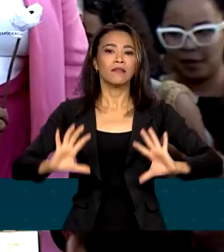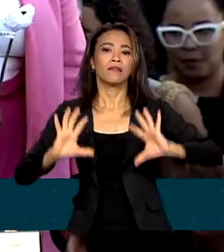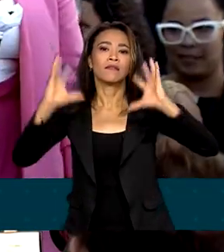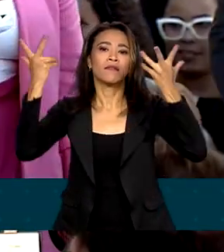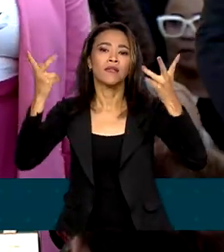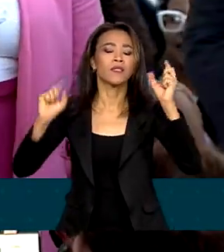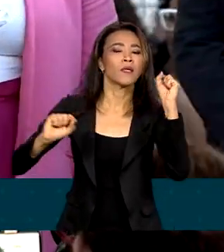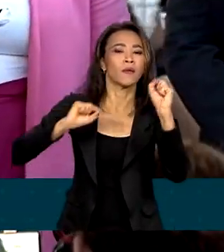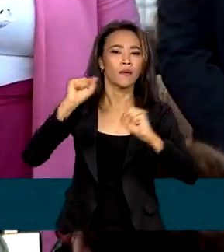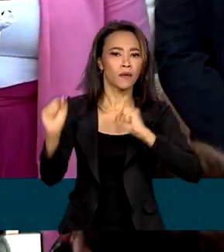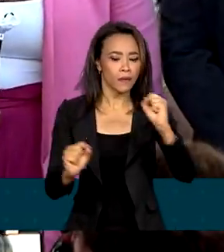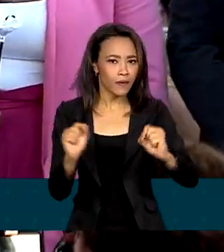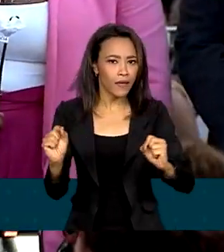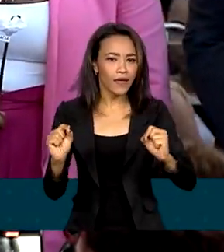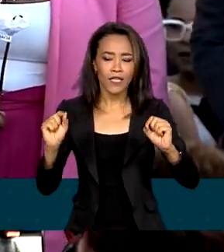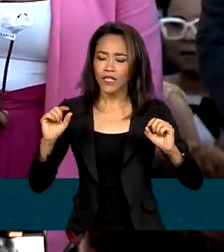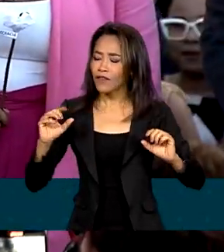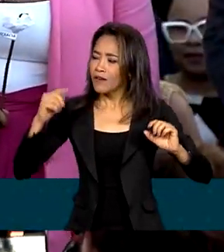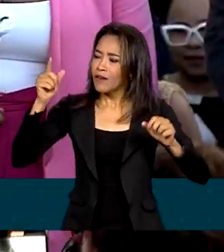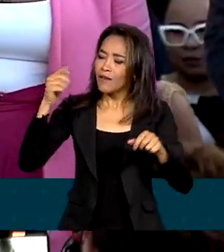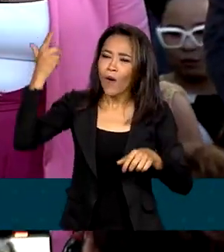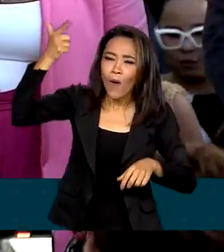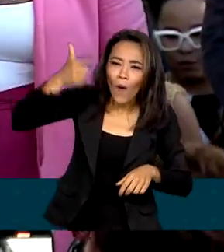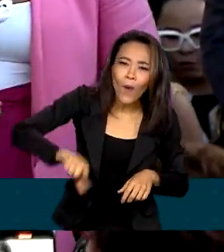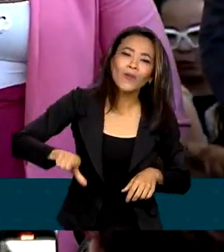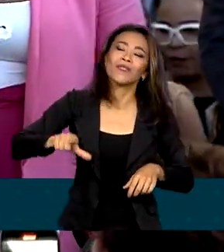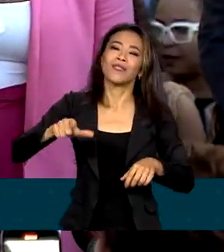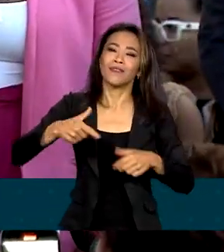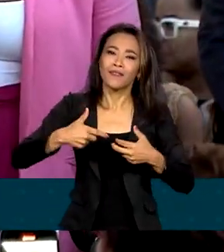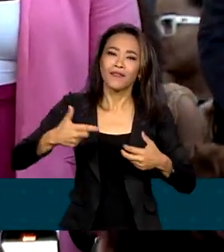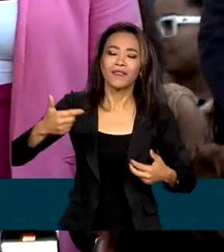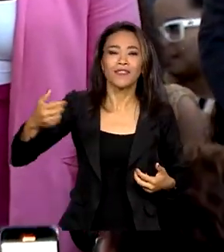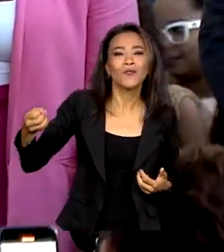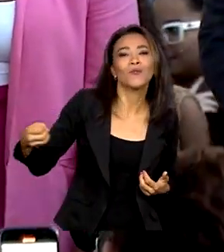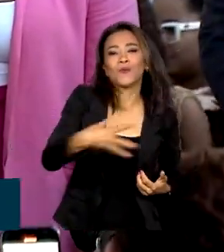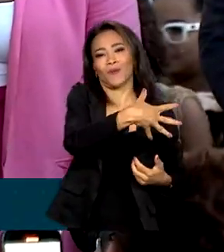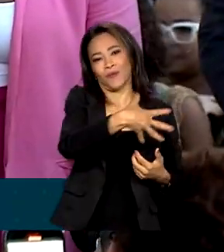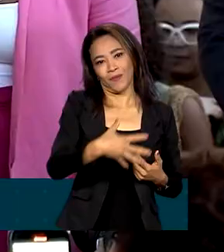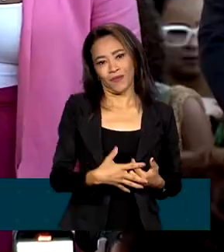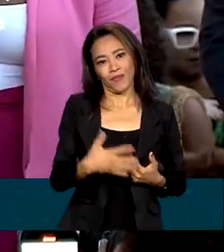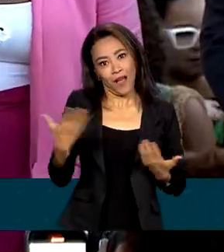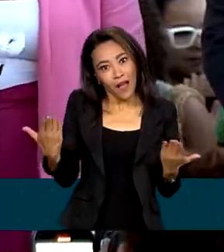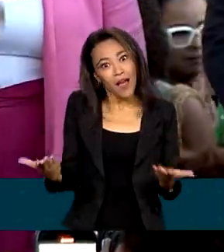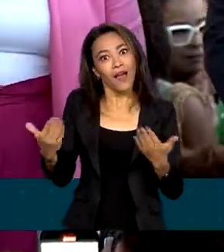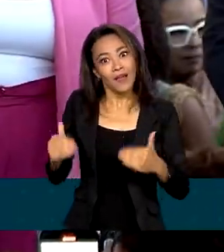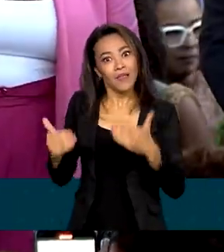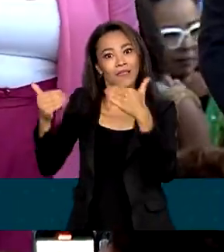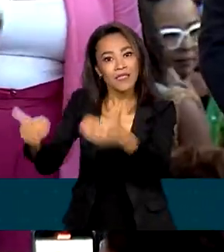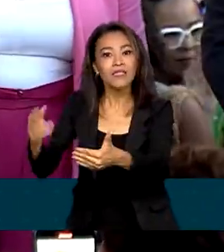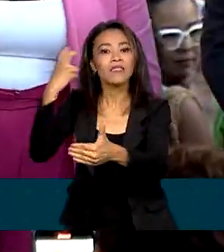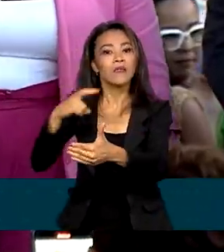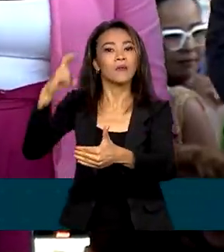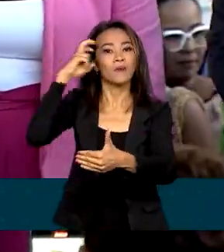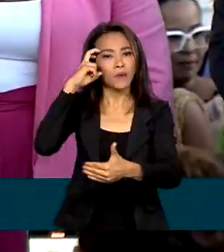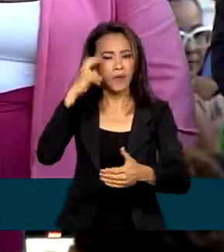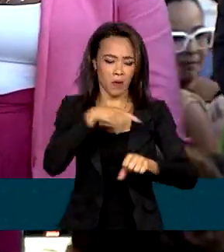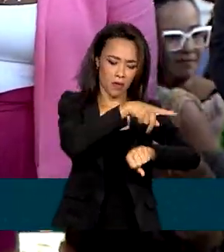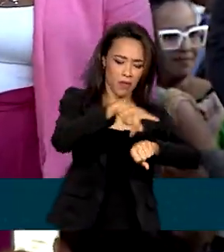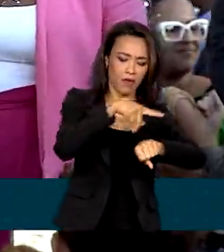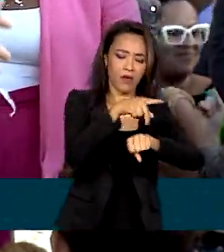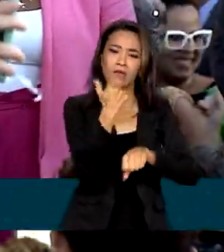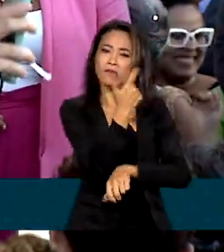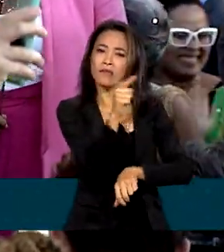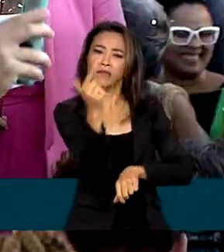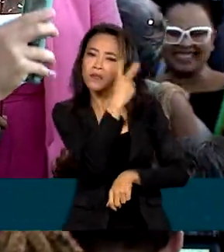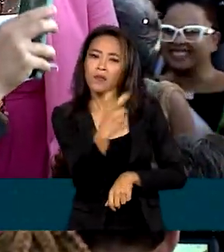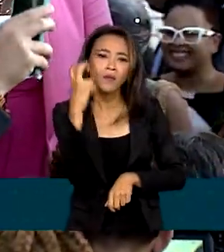de fazer tudo de novo, novo. É o Ministério da Cultura. Um país que não tem